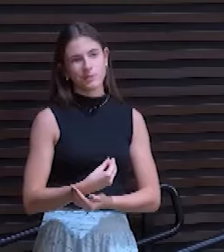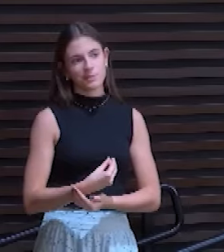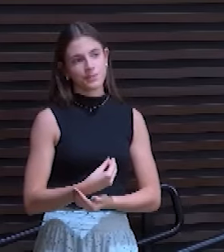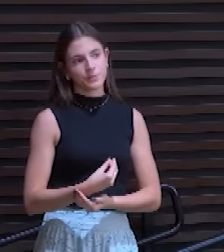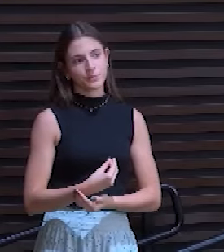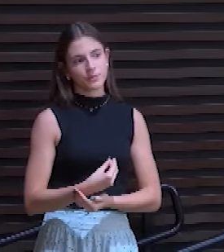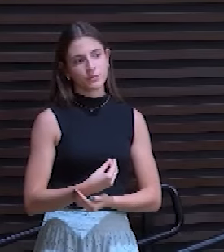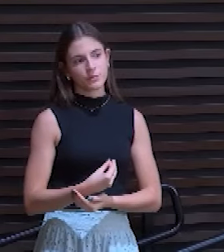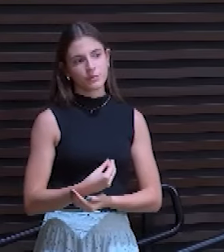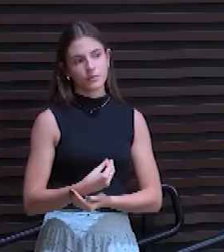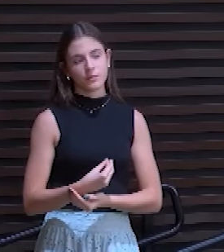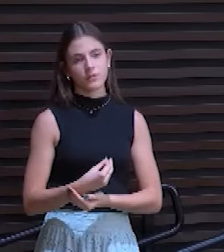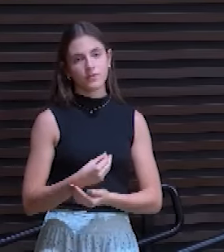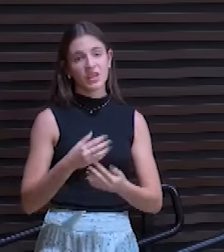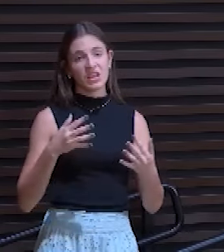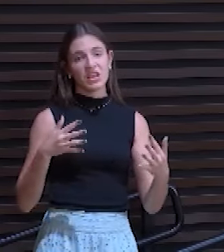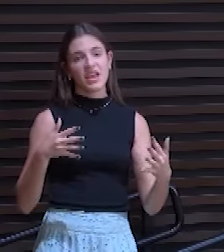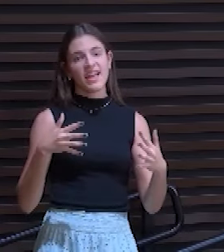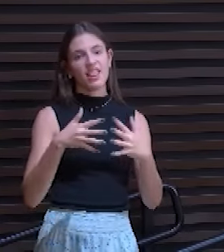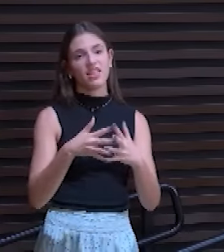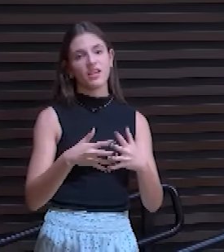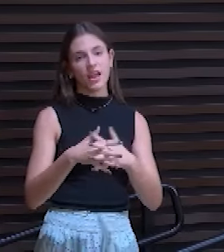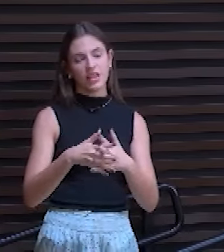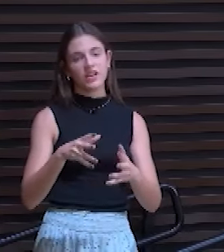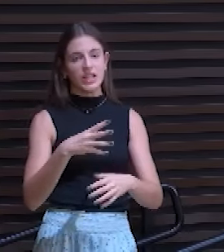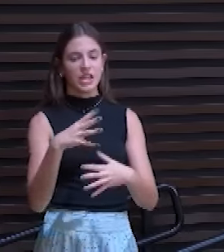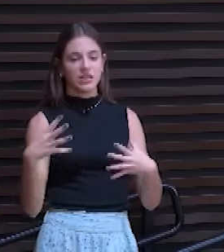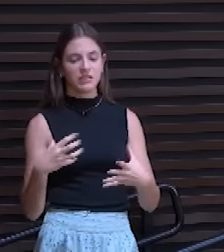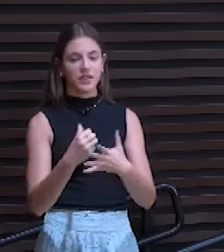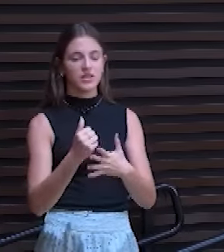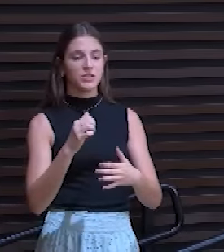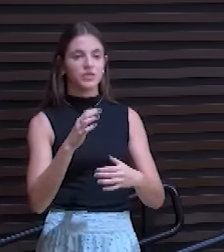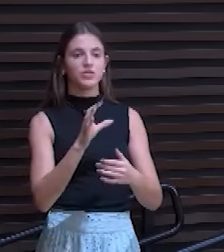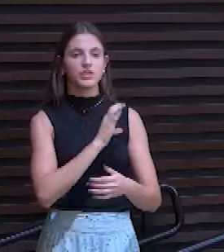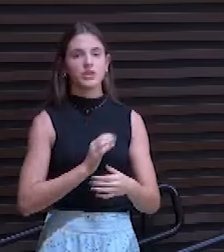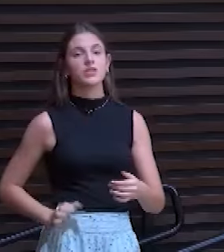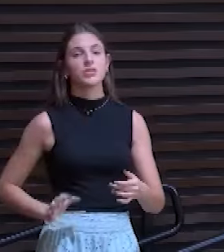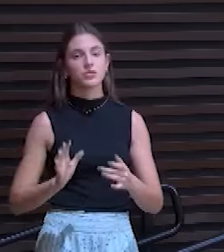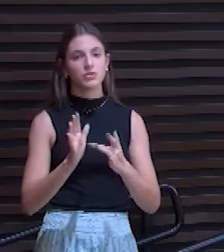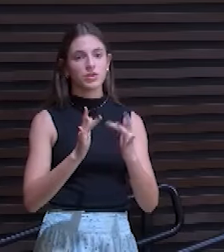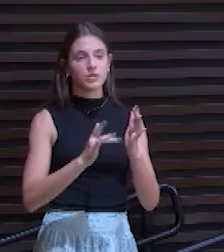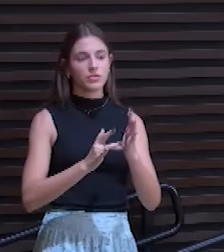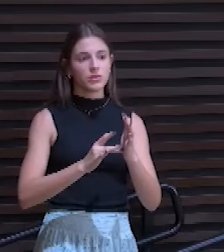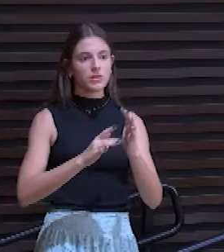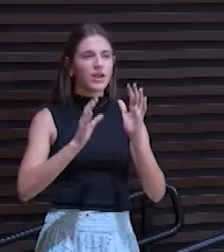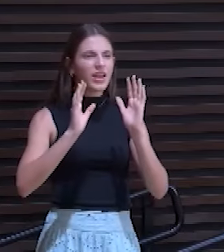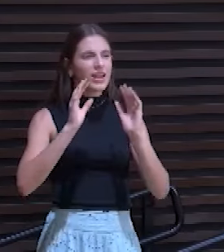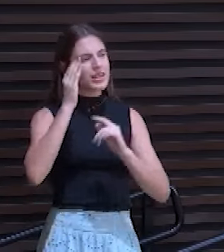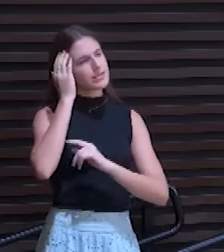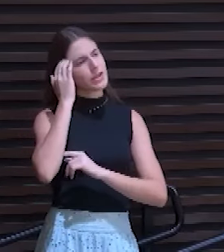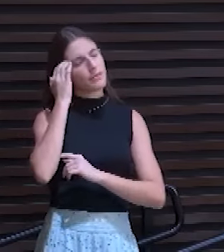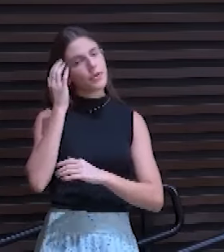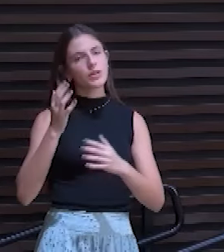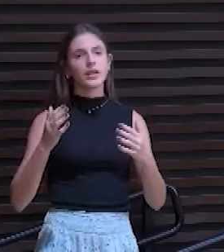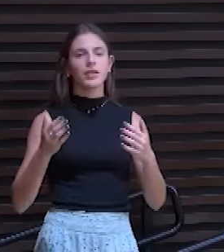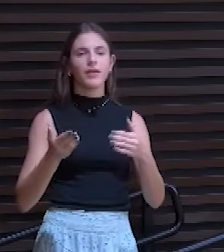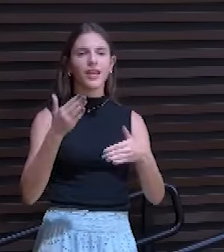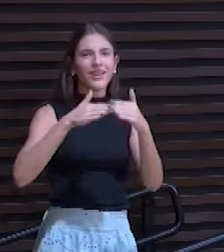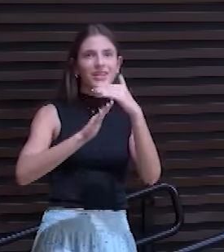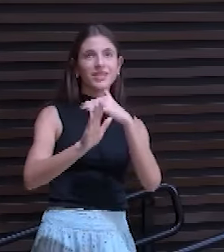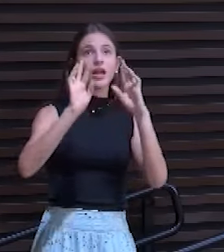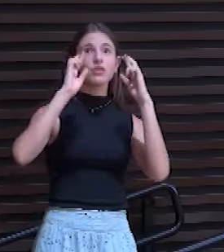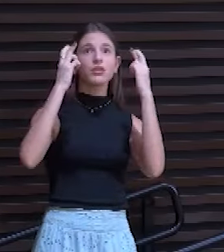Se não a salvação em Cristo Jesus, a certeza que um dia ele vai adentrar o reino de Deus por causa de Cristo e da obra dele.